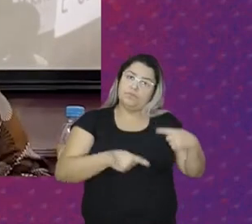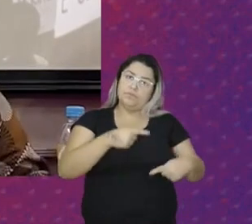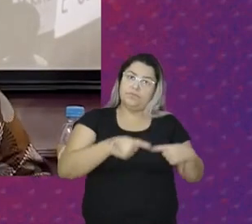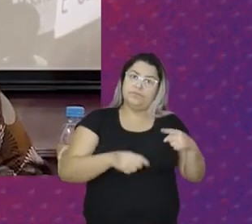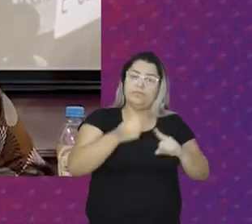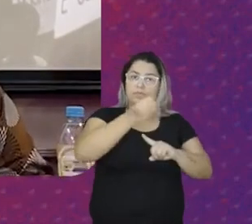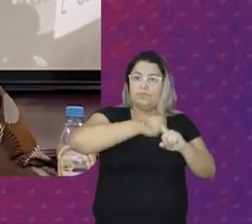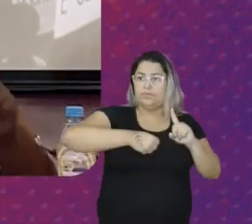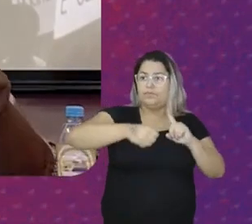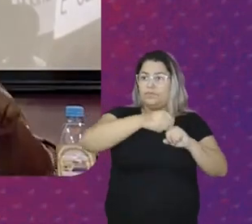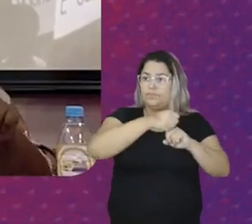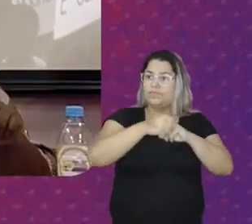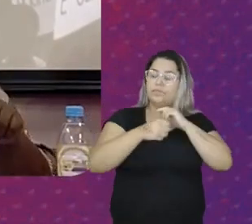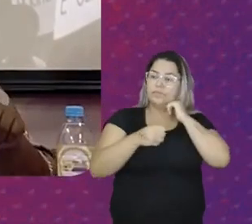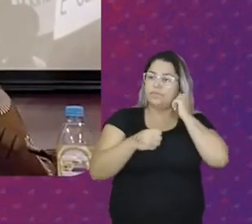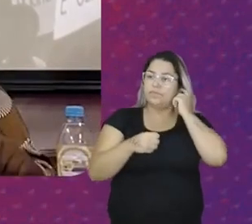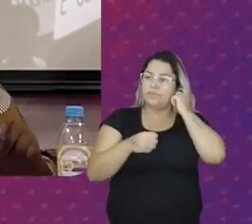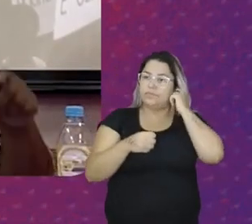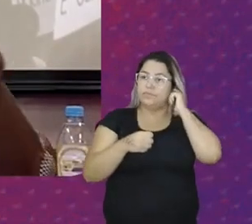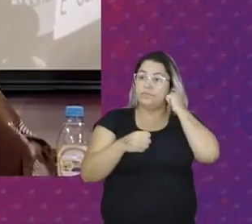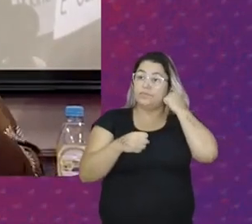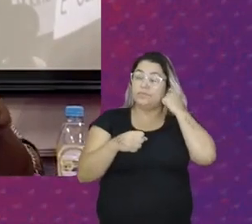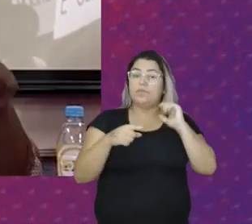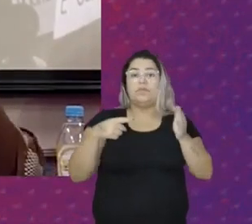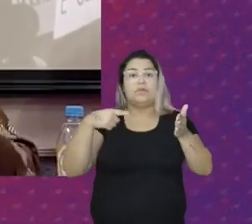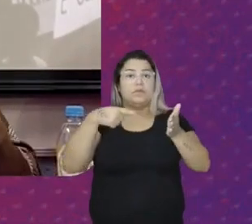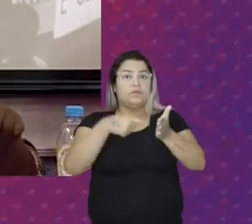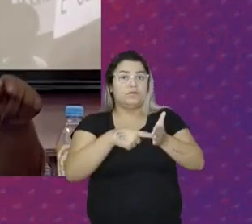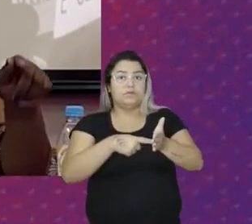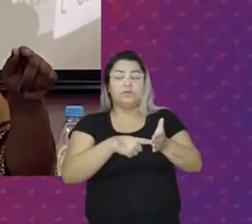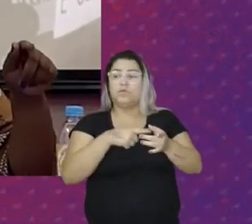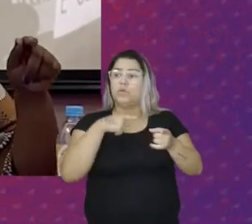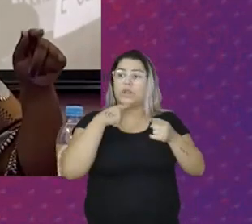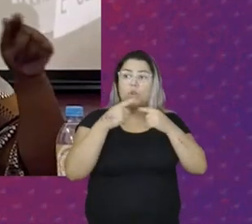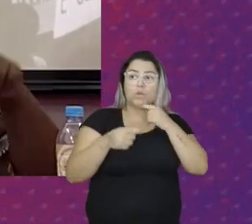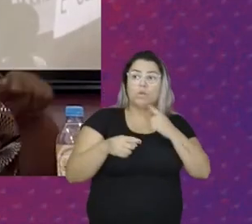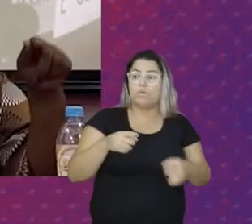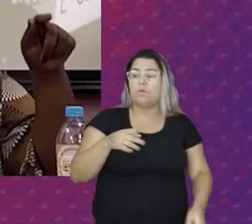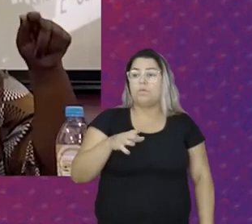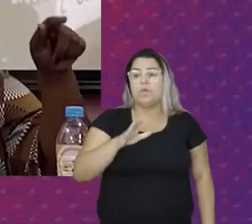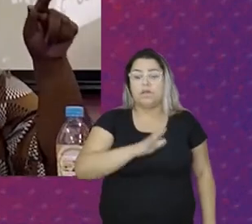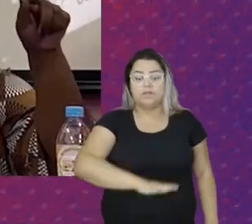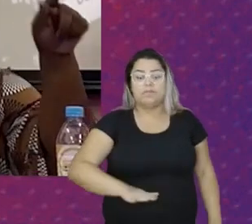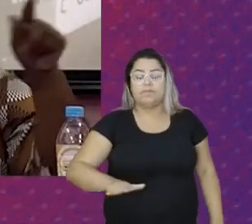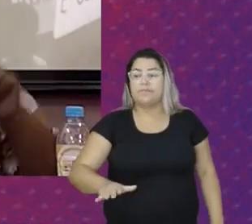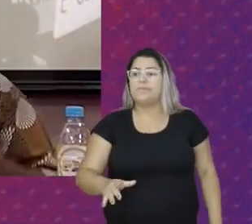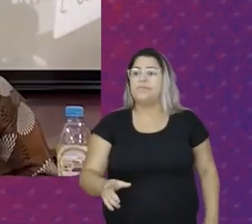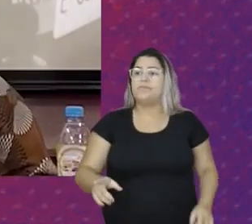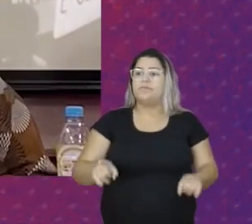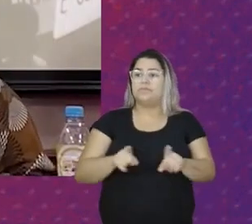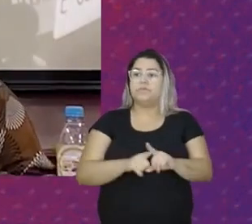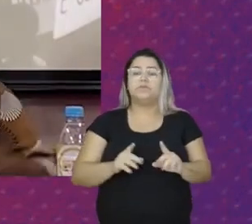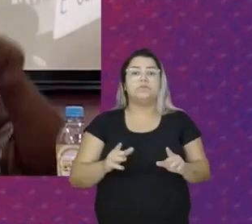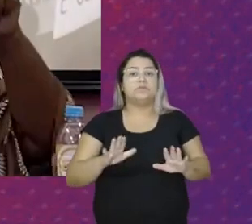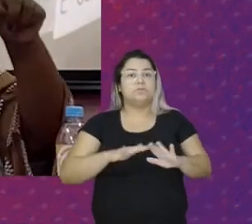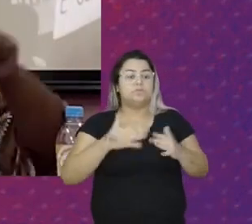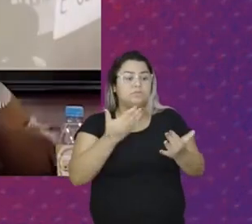cotas sociais para denunciar que nenhuma criança vinda da escola